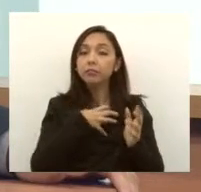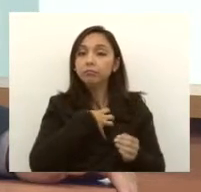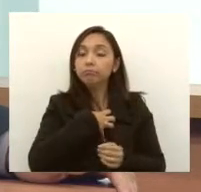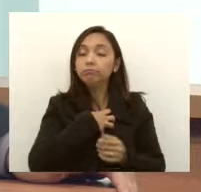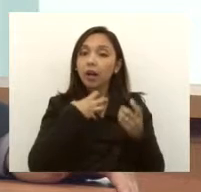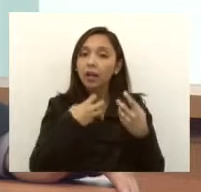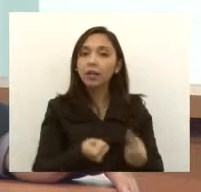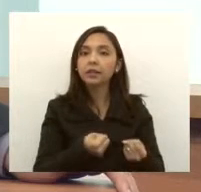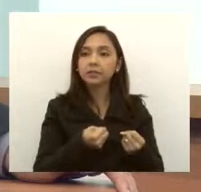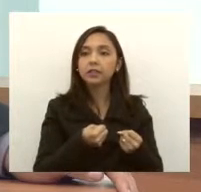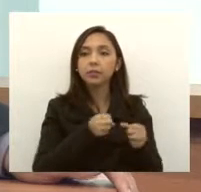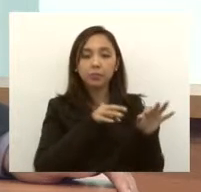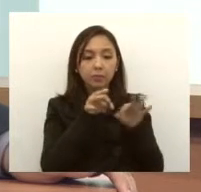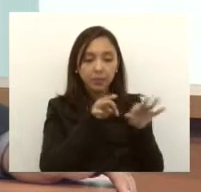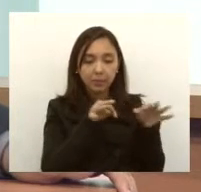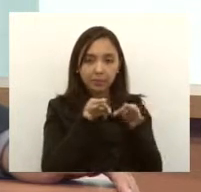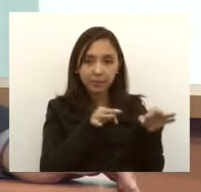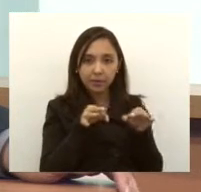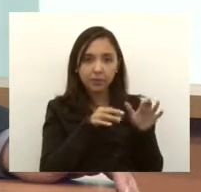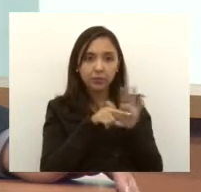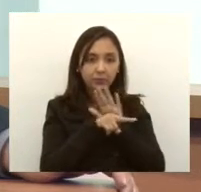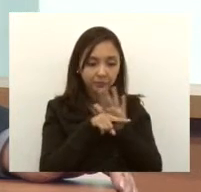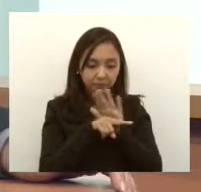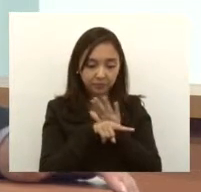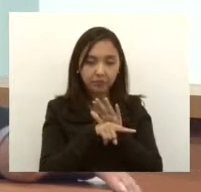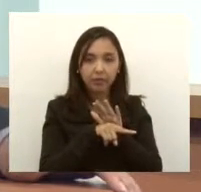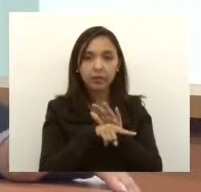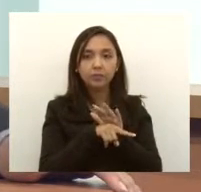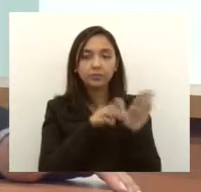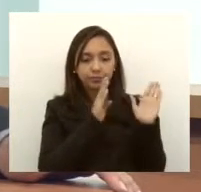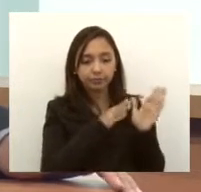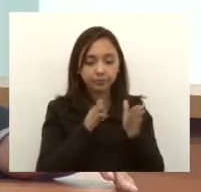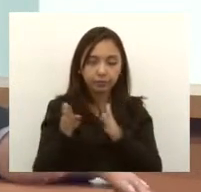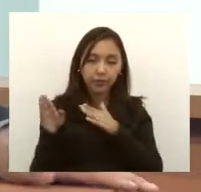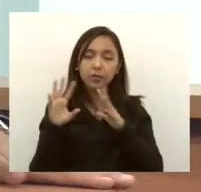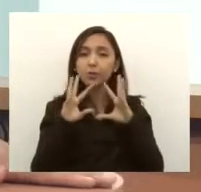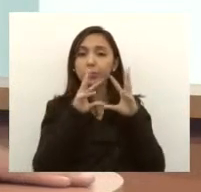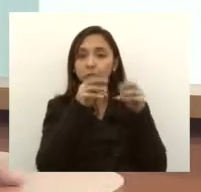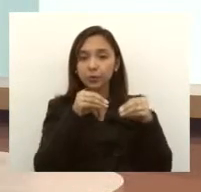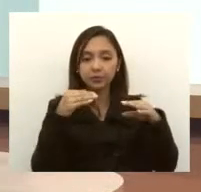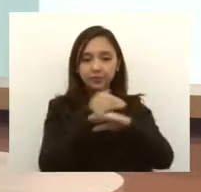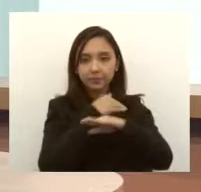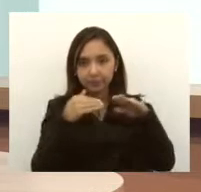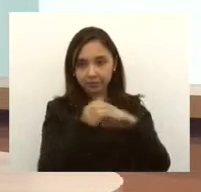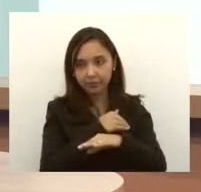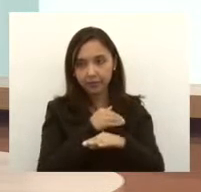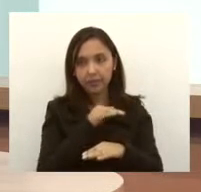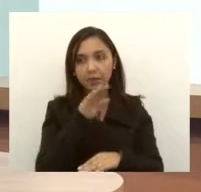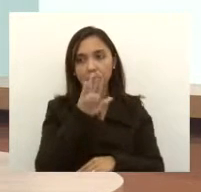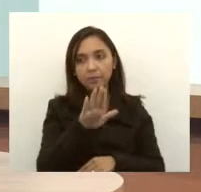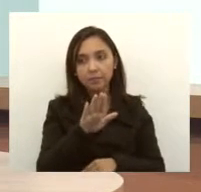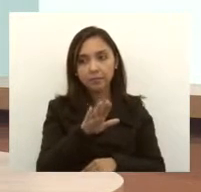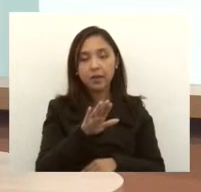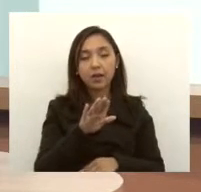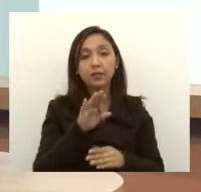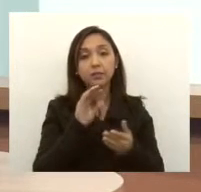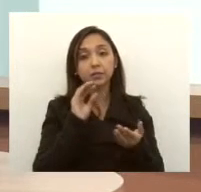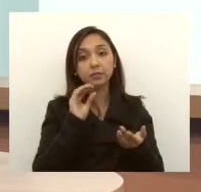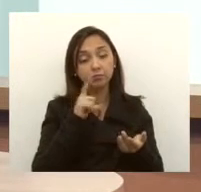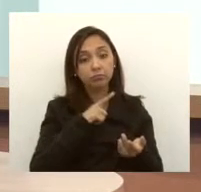e reformulou, revitalizou, reorganizou toda a avenida. Mas havia um